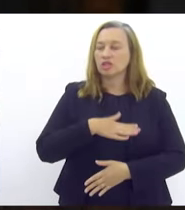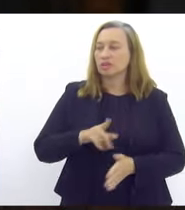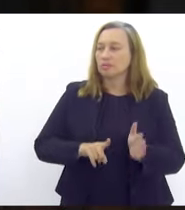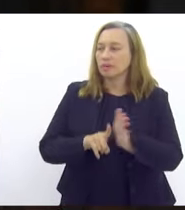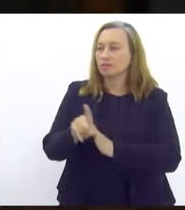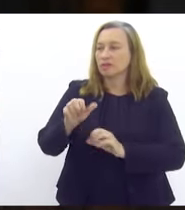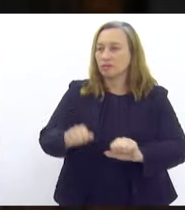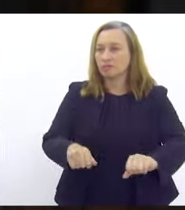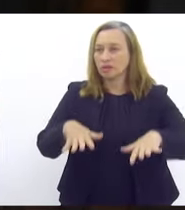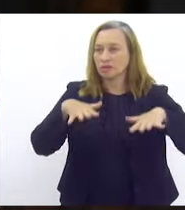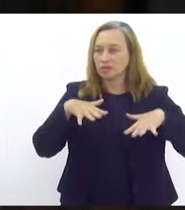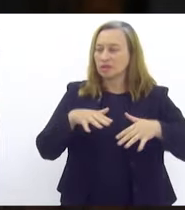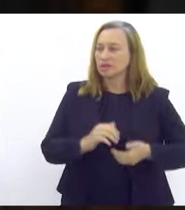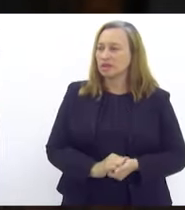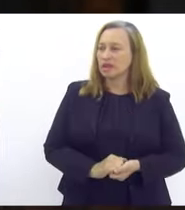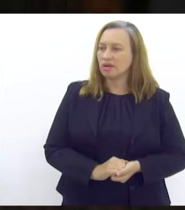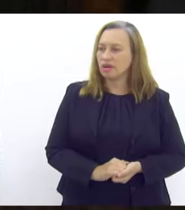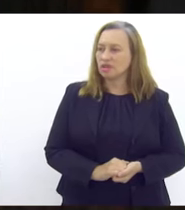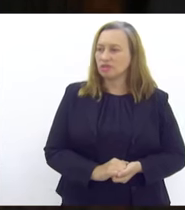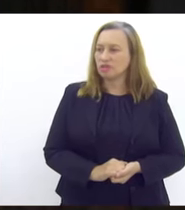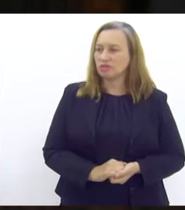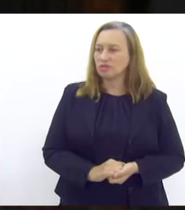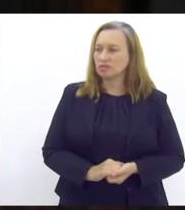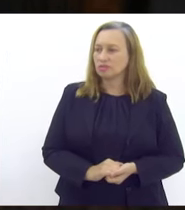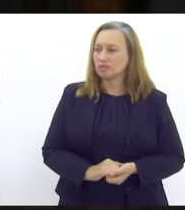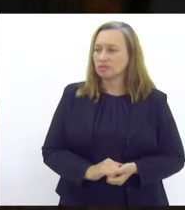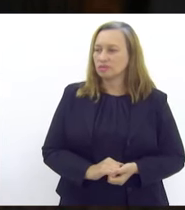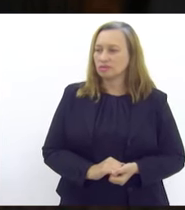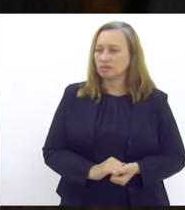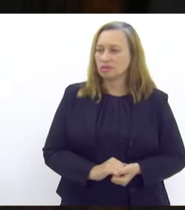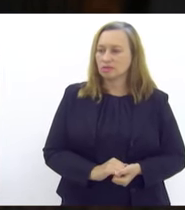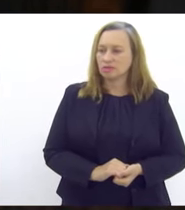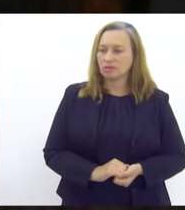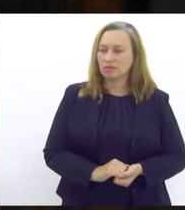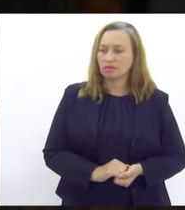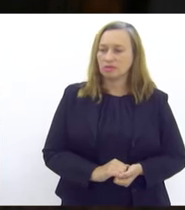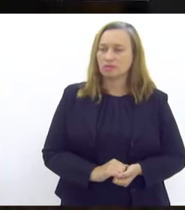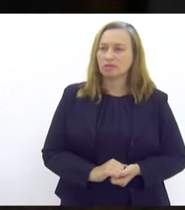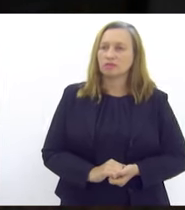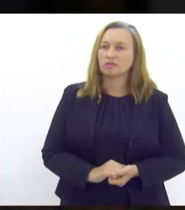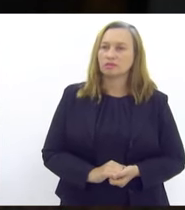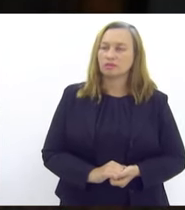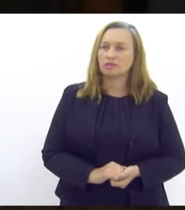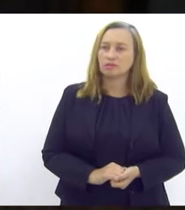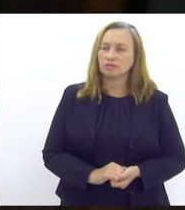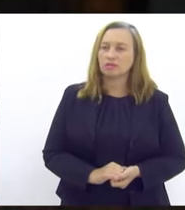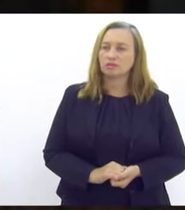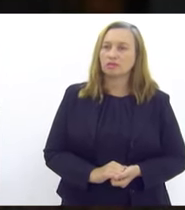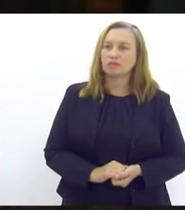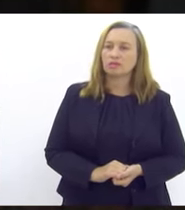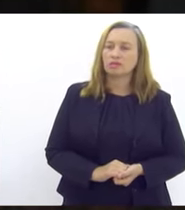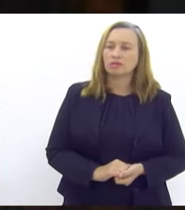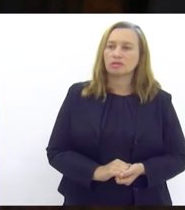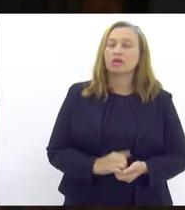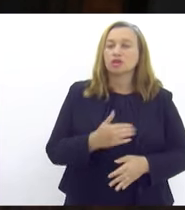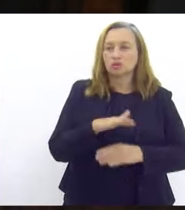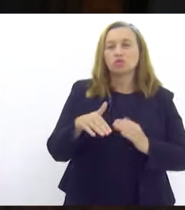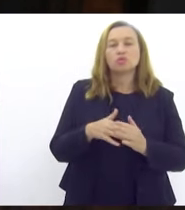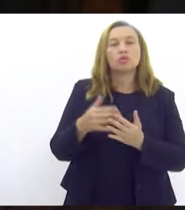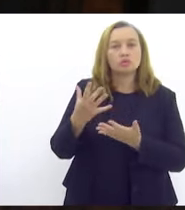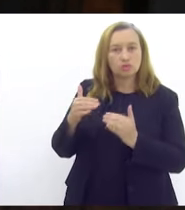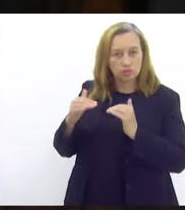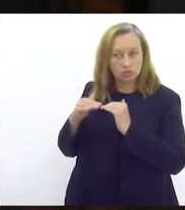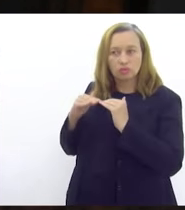ao plenário a antecipação da mesma. Pela ordem, seria 18h35. Se todos estiverem